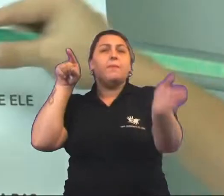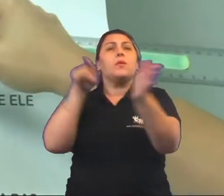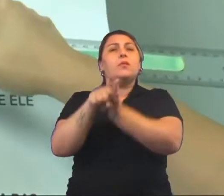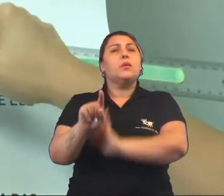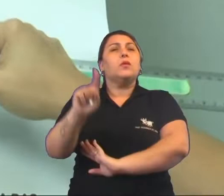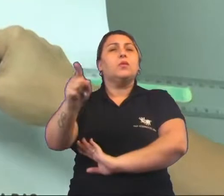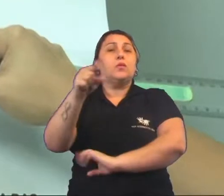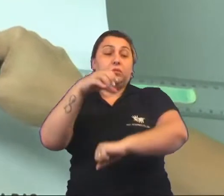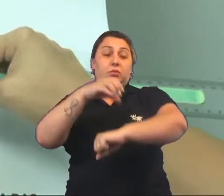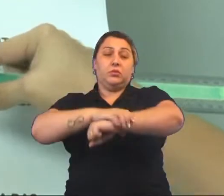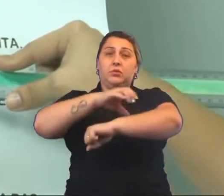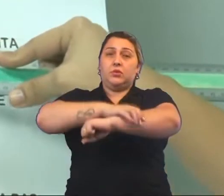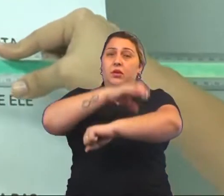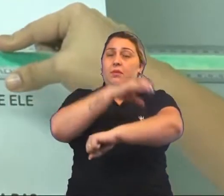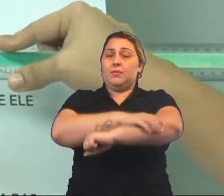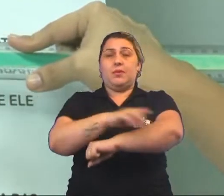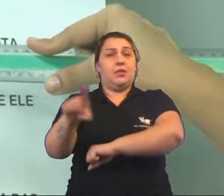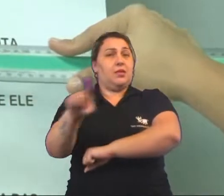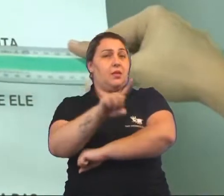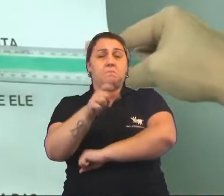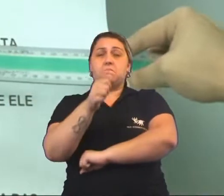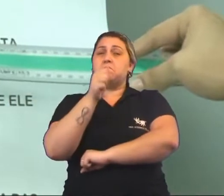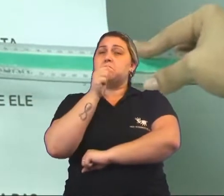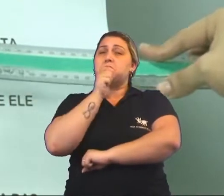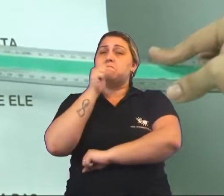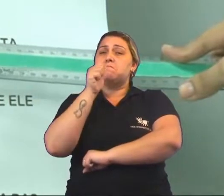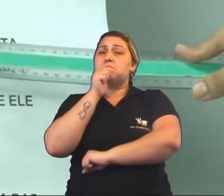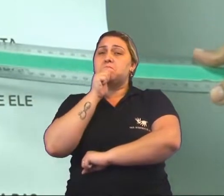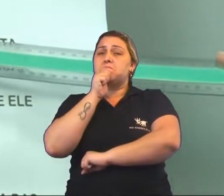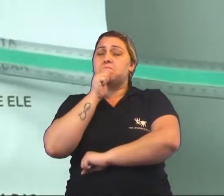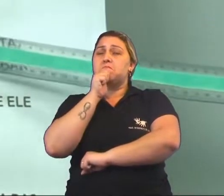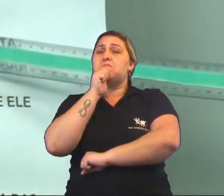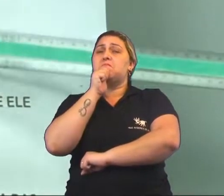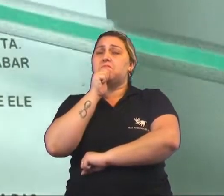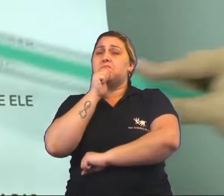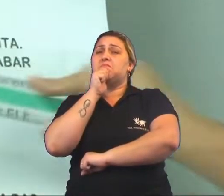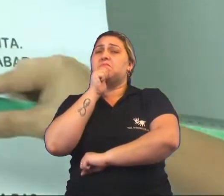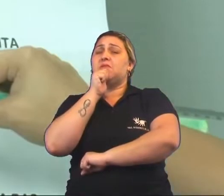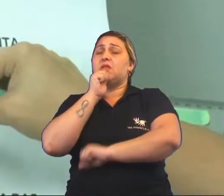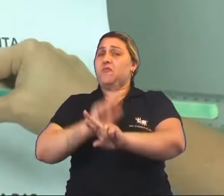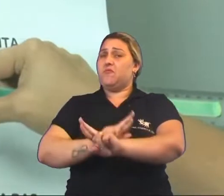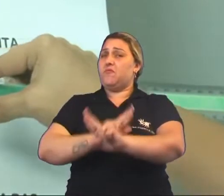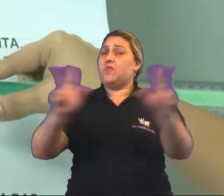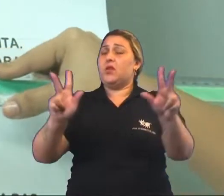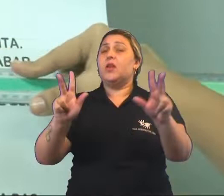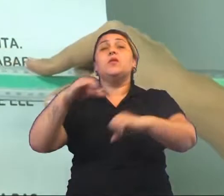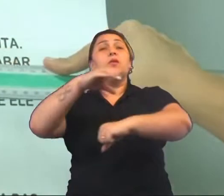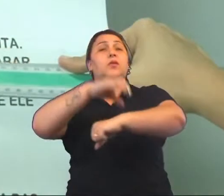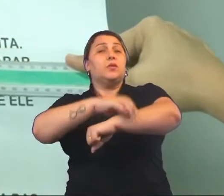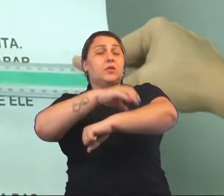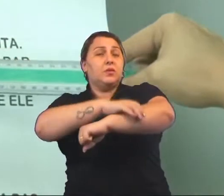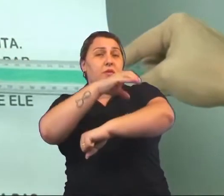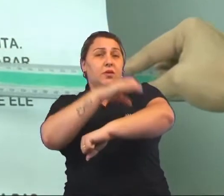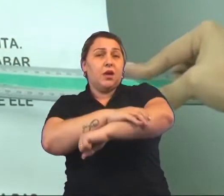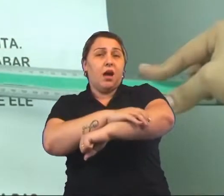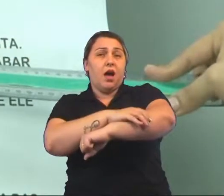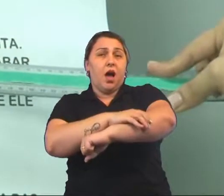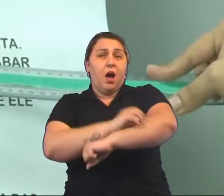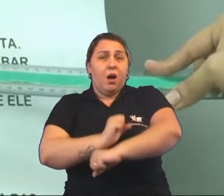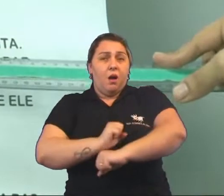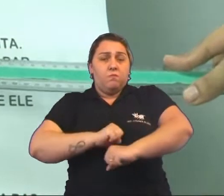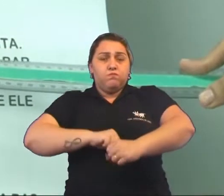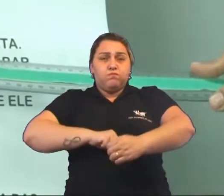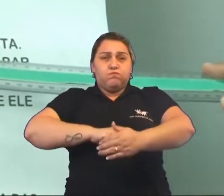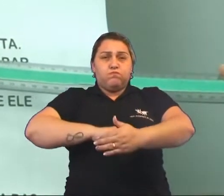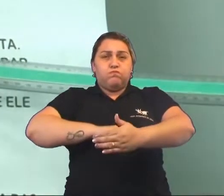aos outros sapos. Não, ainda está longe, responderam os amigos. O sapo se estufou mais